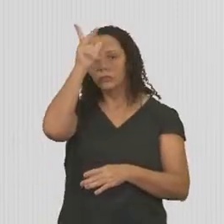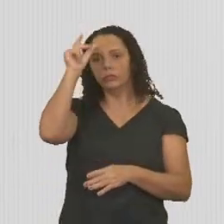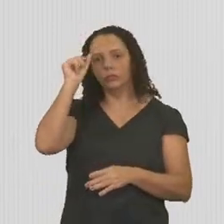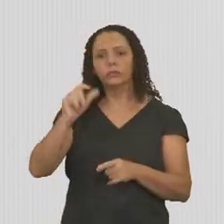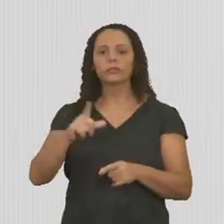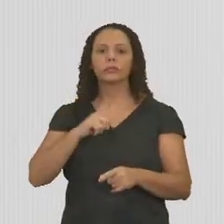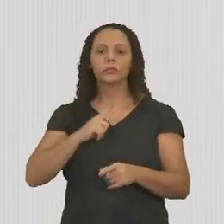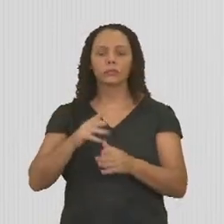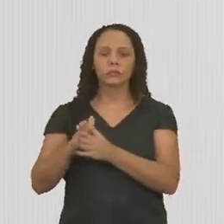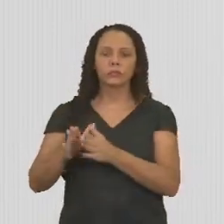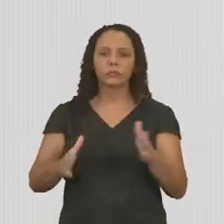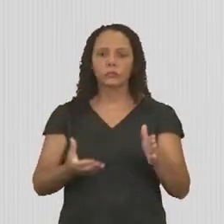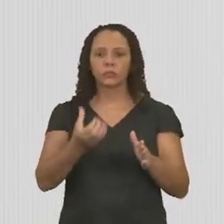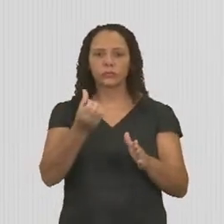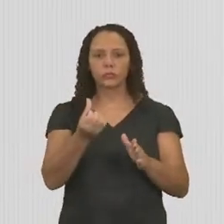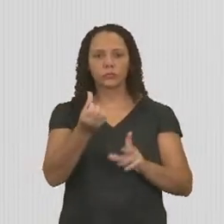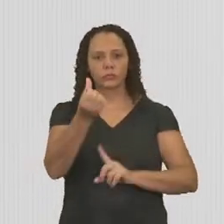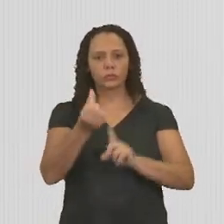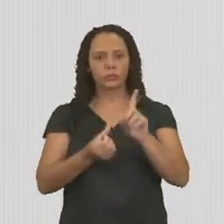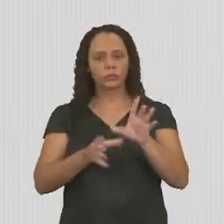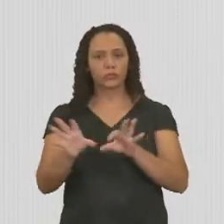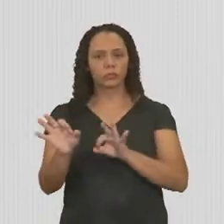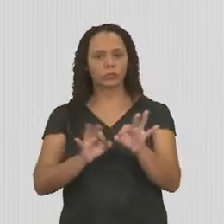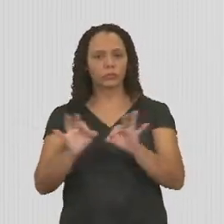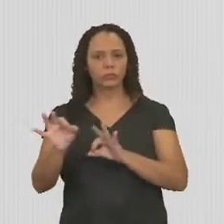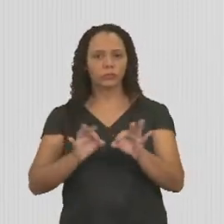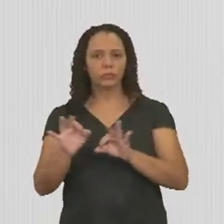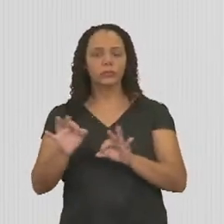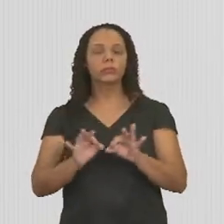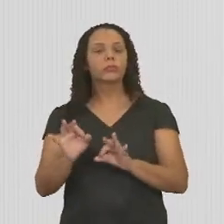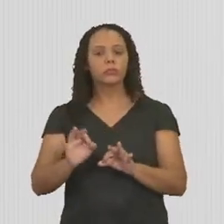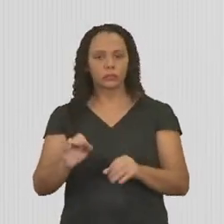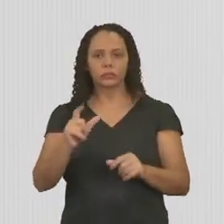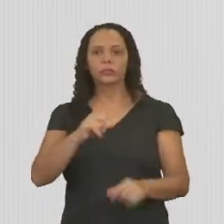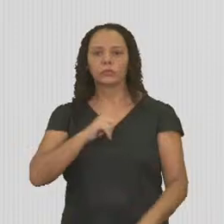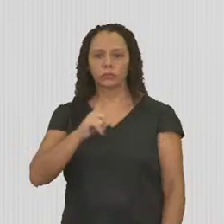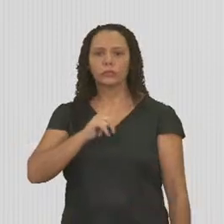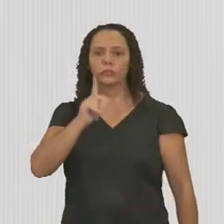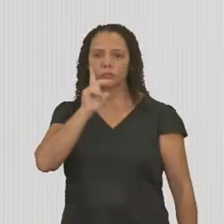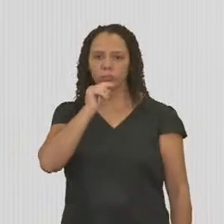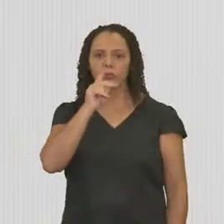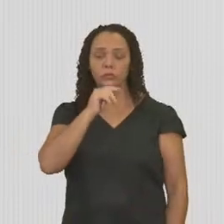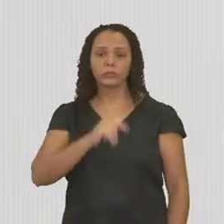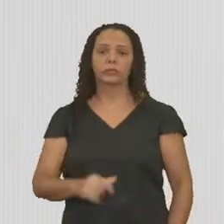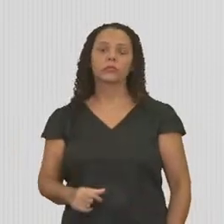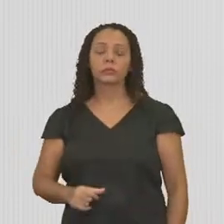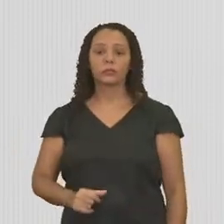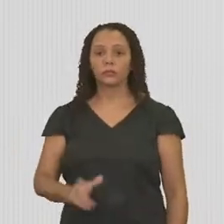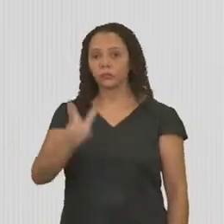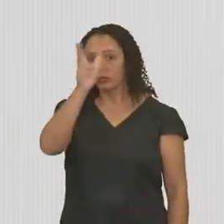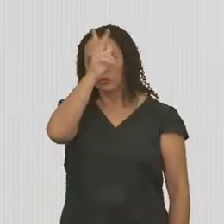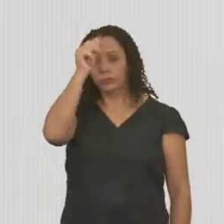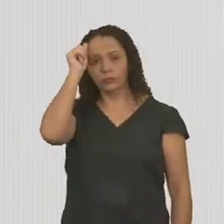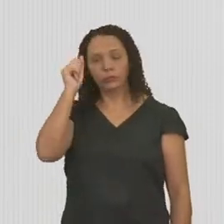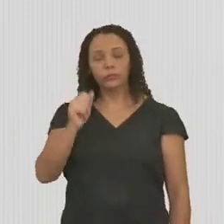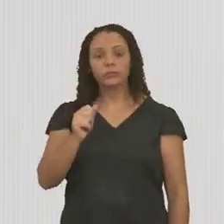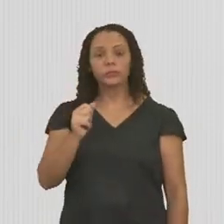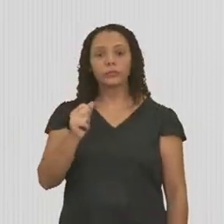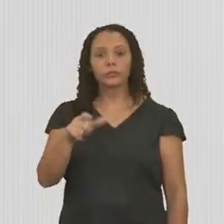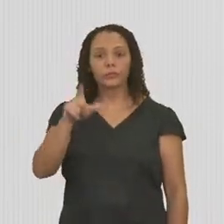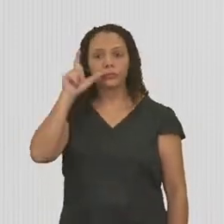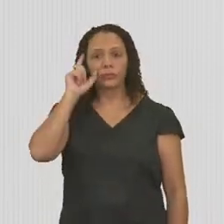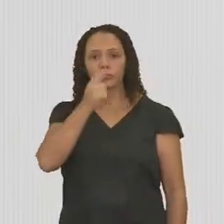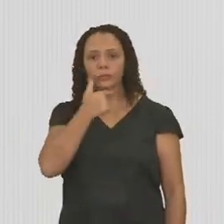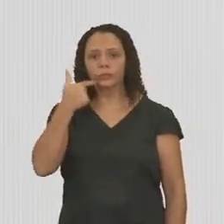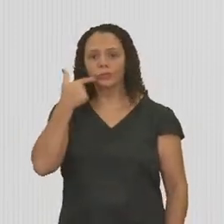adequar, colocar água potável em todos esses espaços esportivos. É a administração Celso Florencio, junto conosco,